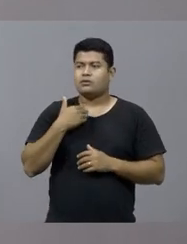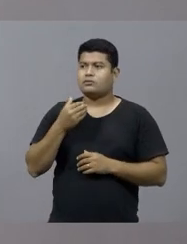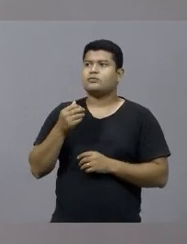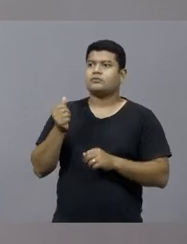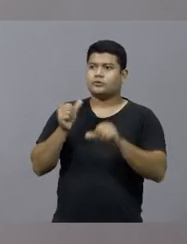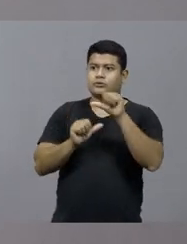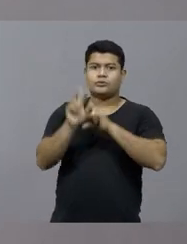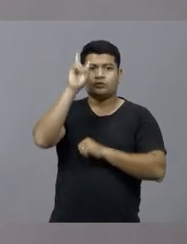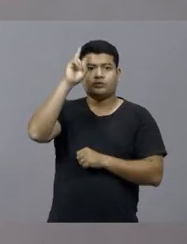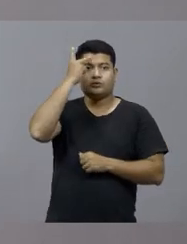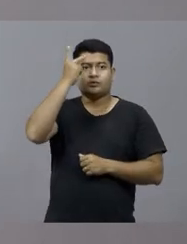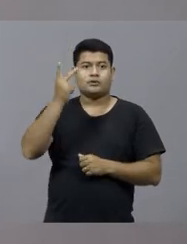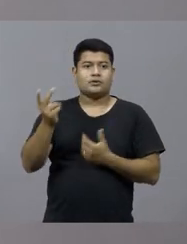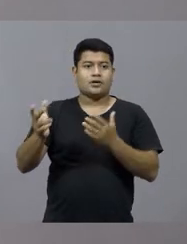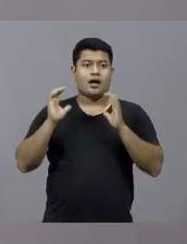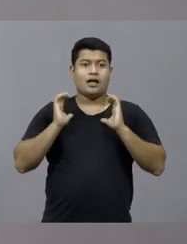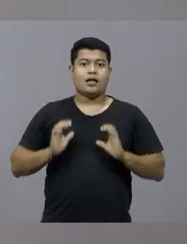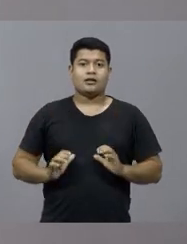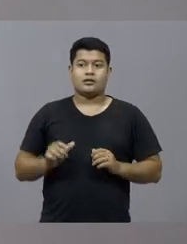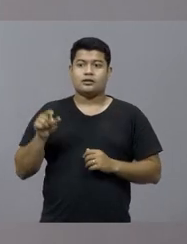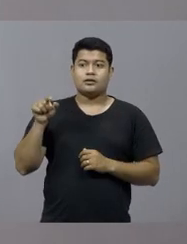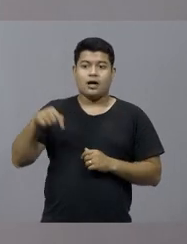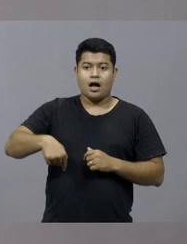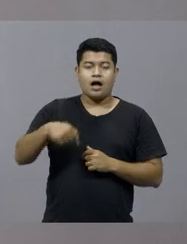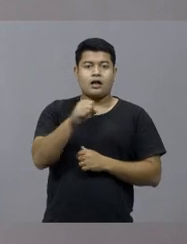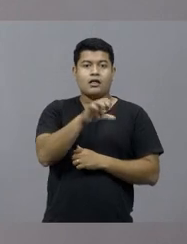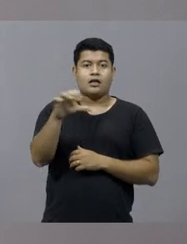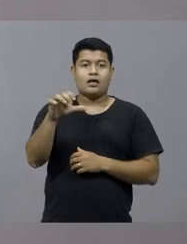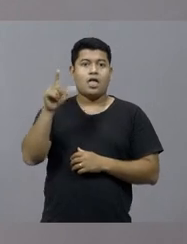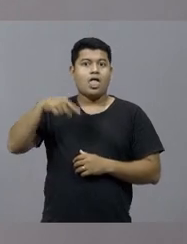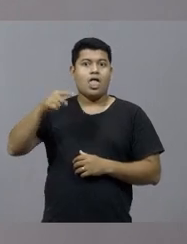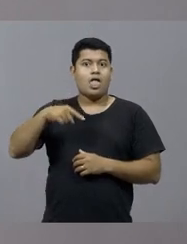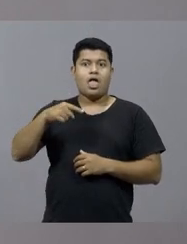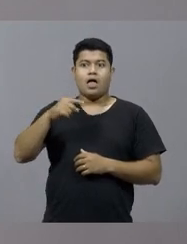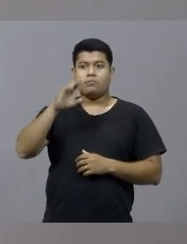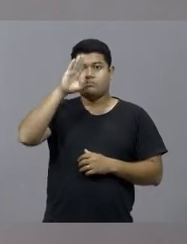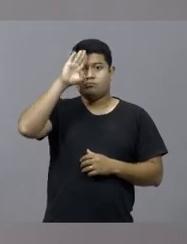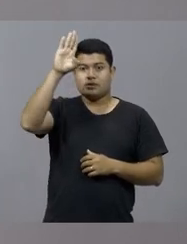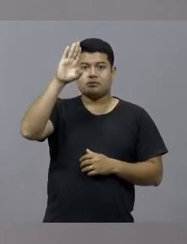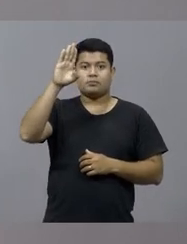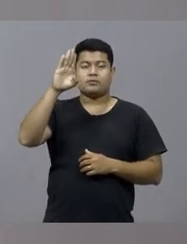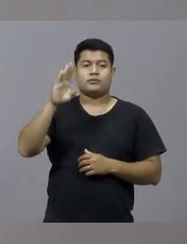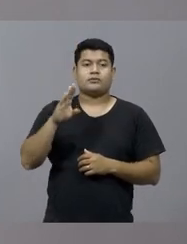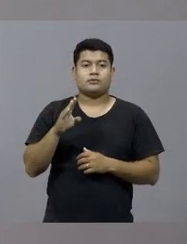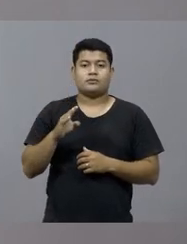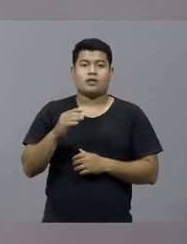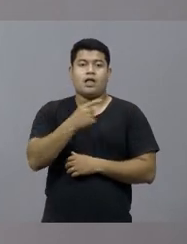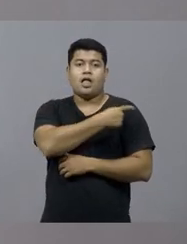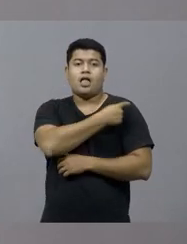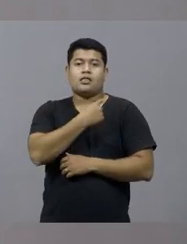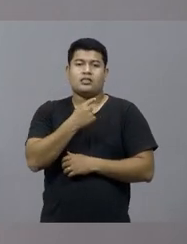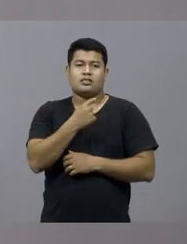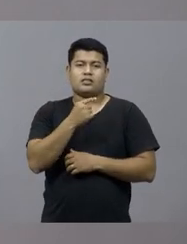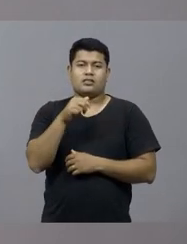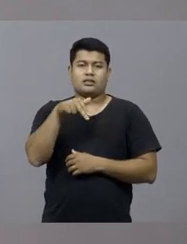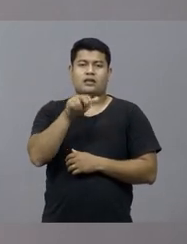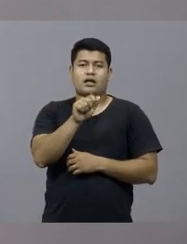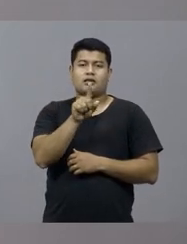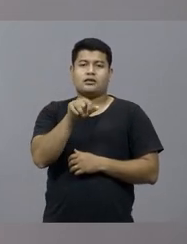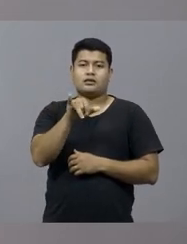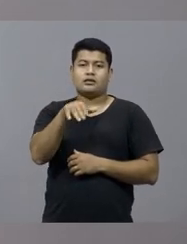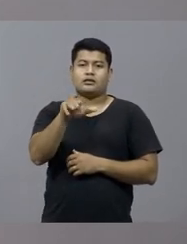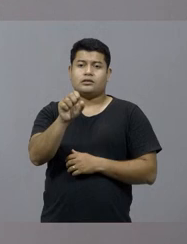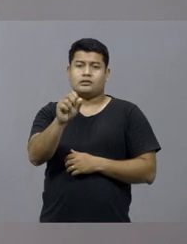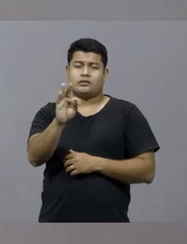catarinense, de que Santa Catarina é o estado mais nazista do Brasil, que Santa Catarina é o estado de gente racista, retrógrada e